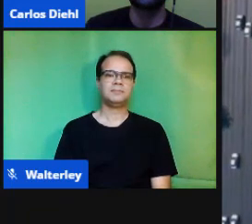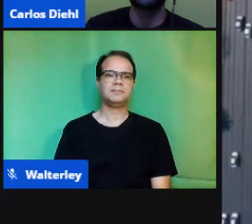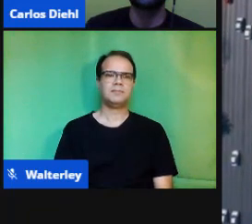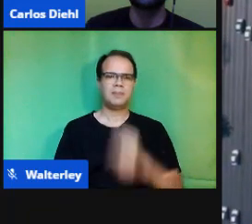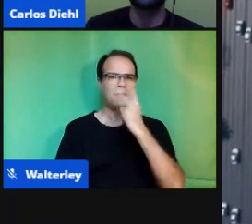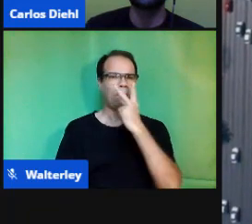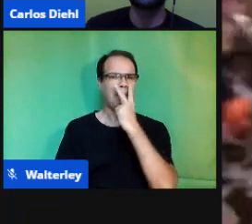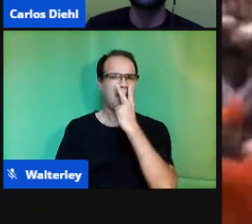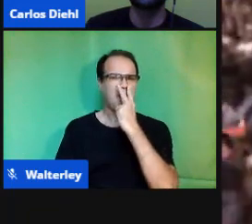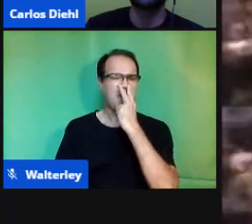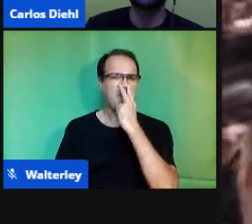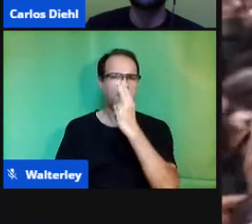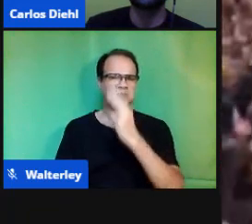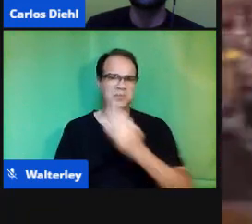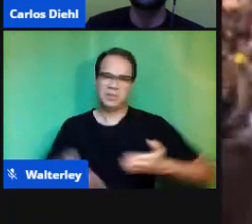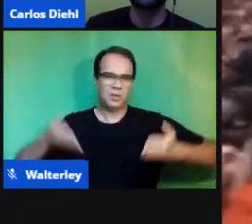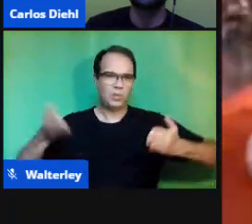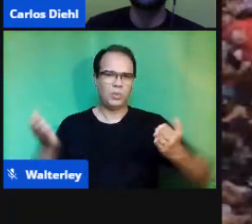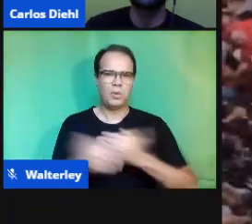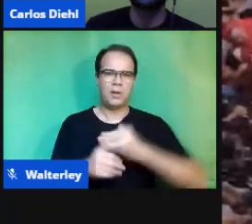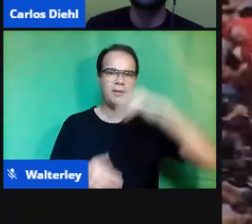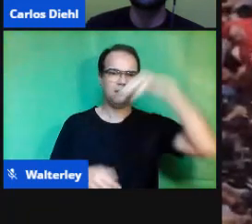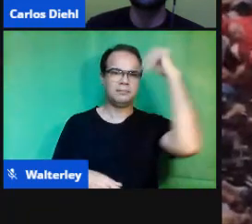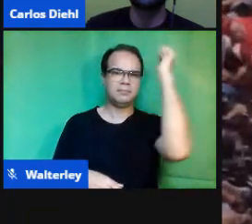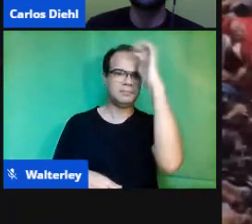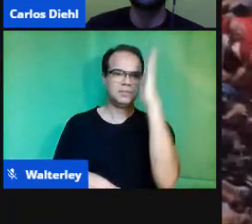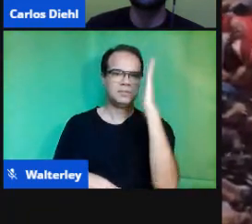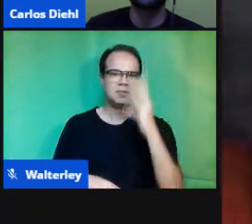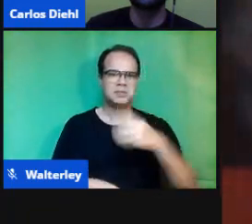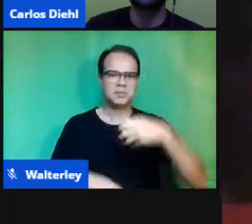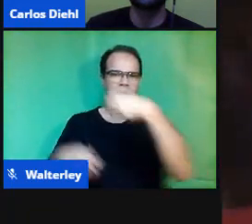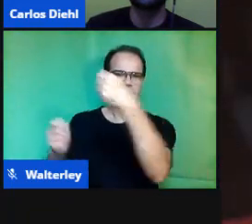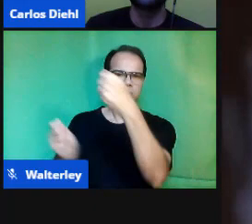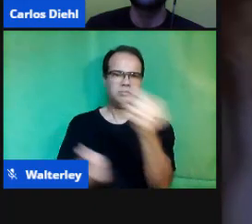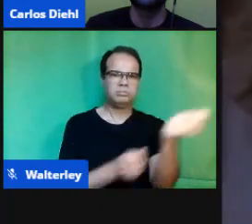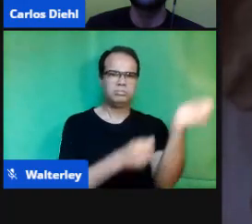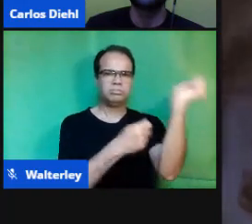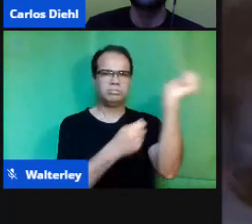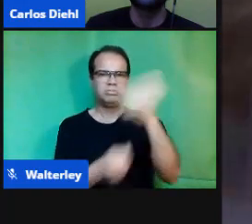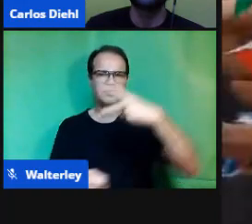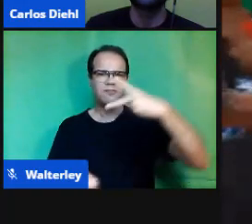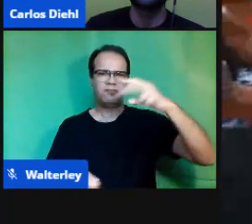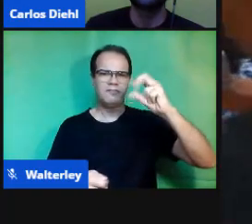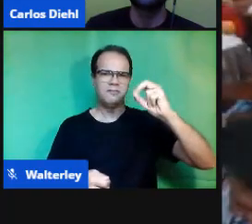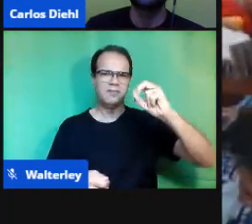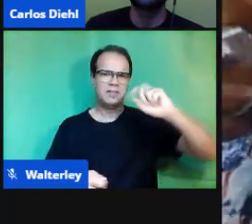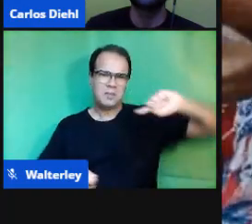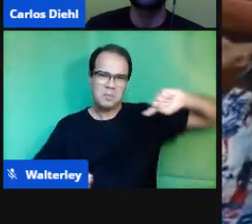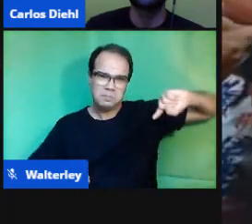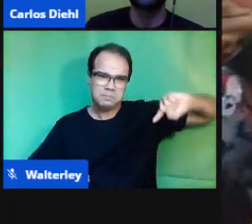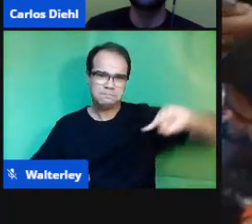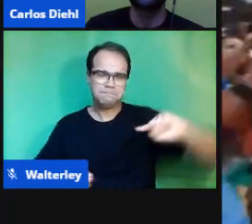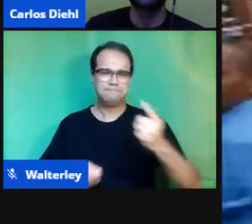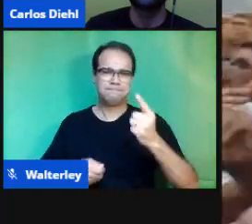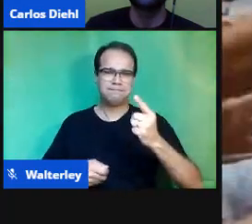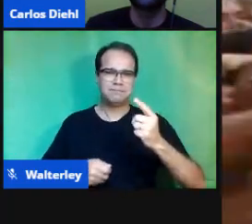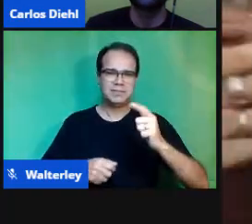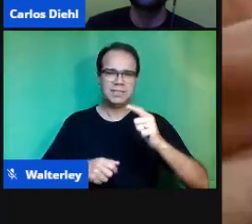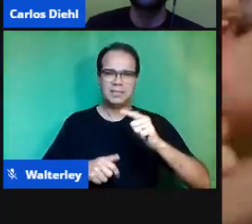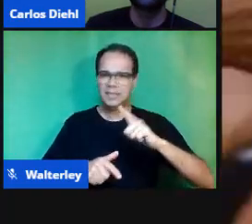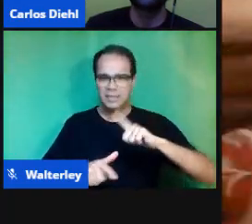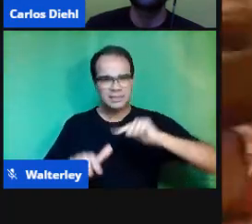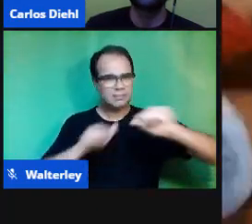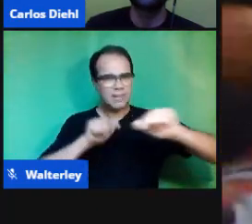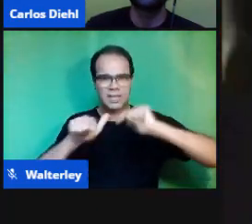Parecia um grande passo para a nossa democracia. 20 milhões de pessoas saem da pobreza, a taxa de desemprego atinge o menor índice